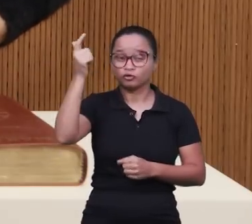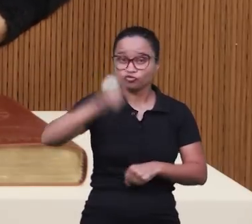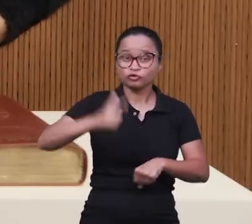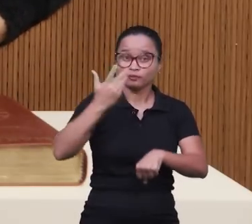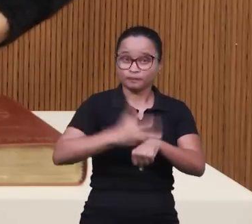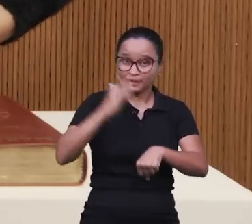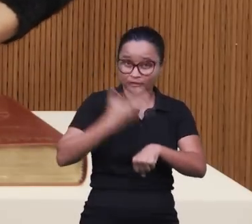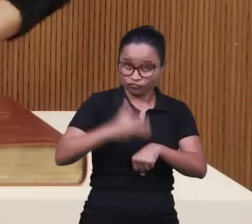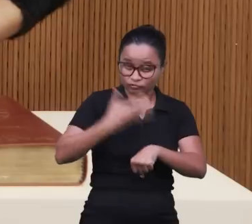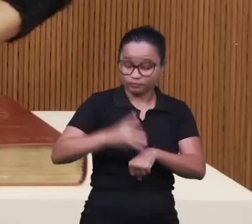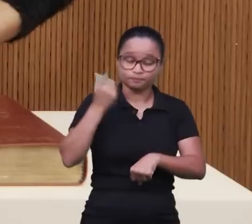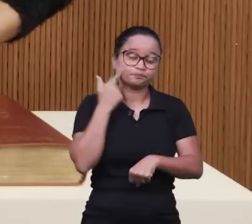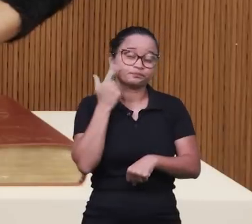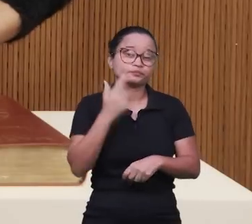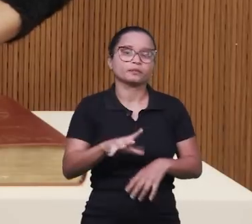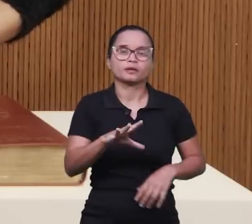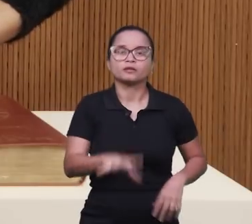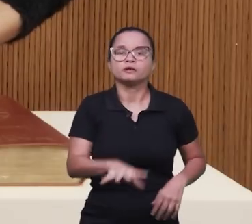exercício. Inspirou,